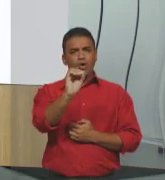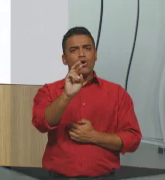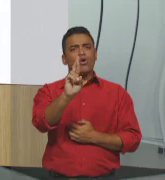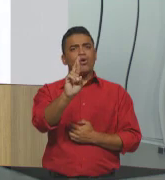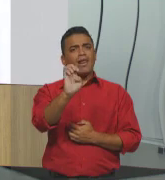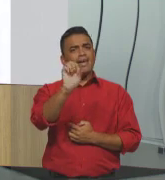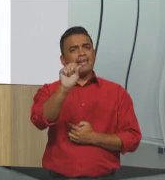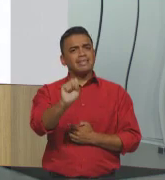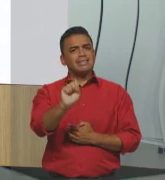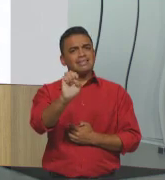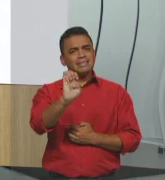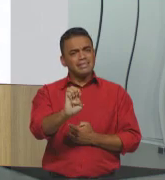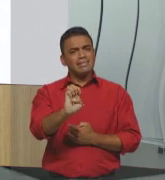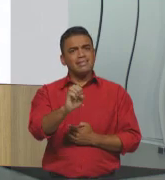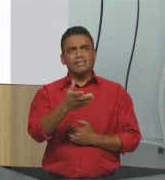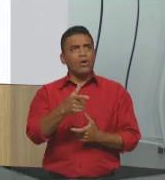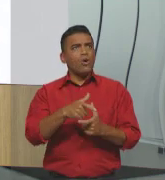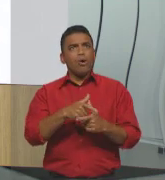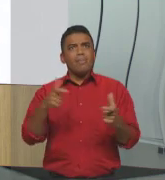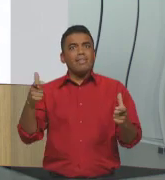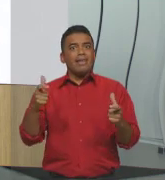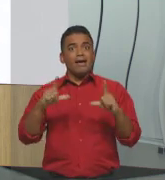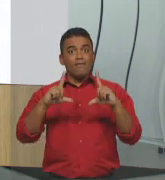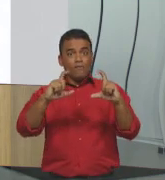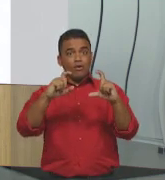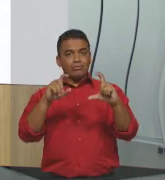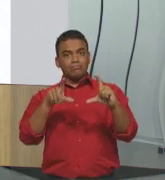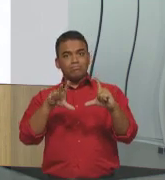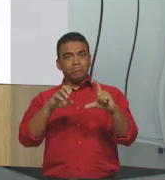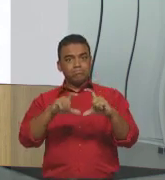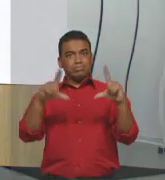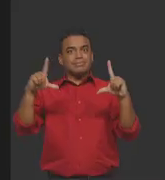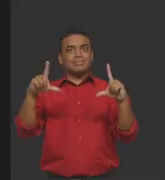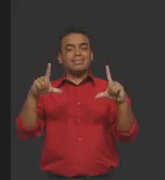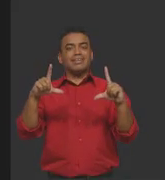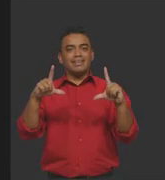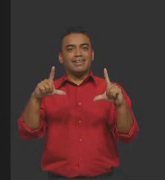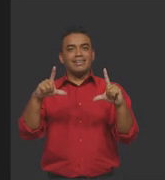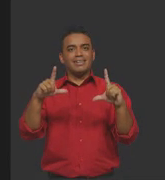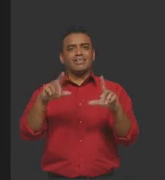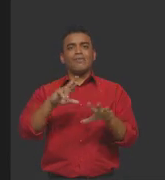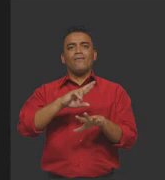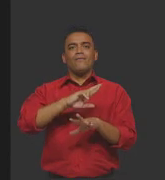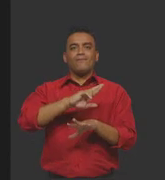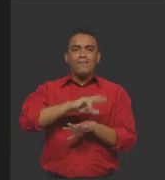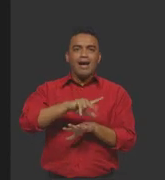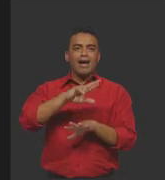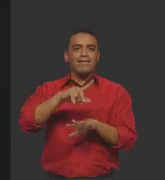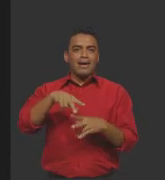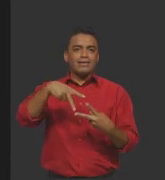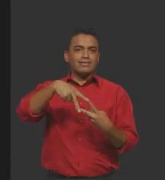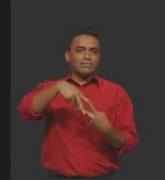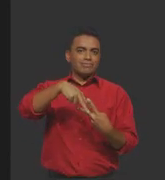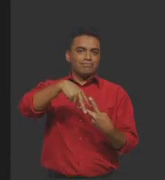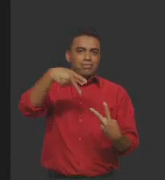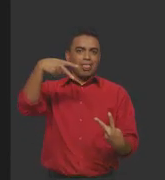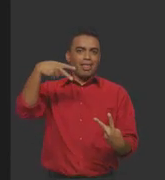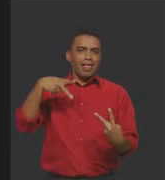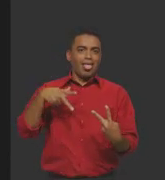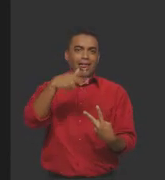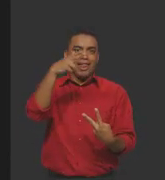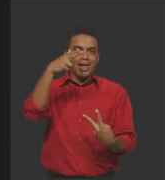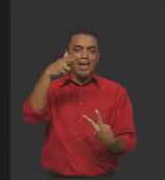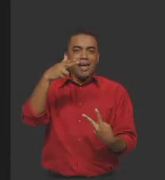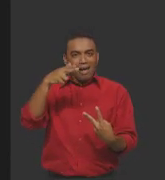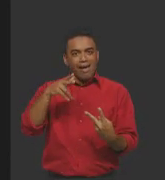de restrição, depois de amplificá-la, ela vai ter, igual eu falei, vários fragmentos lá, vários fragmentos de DNA,